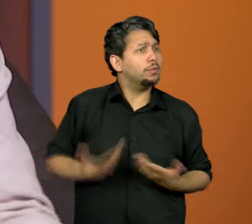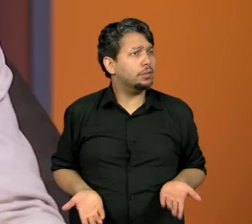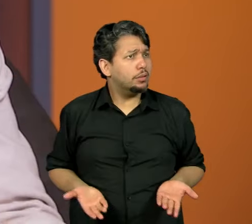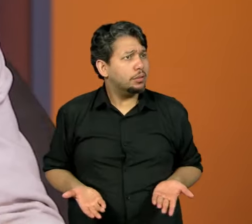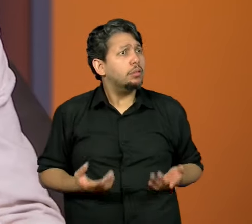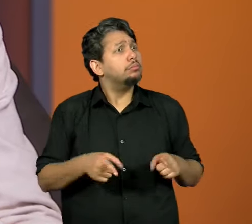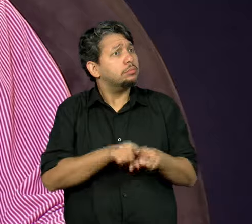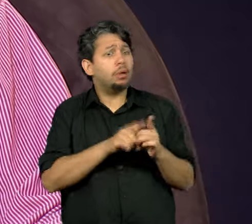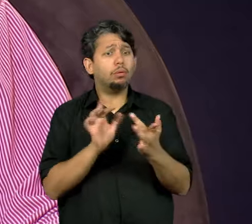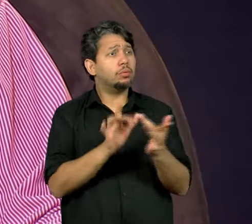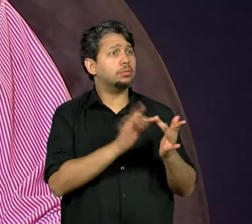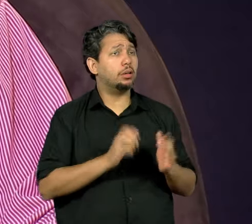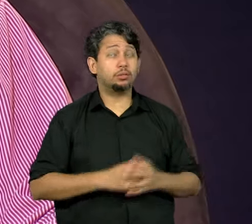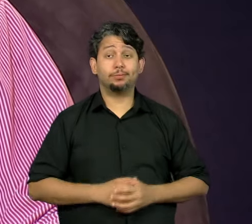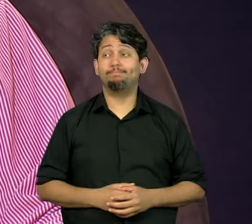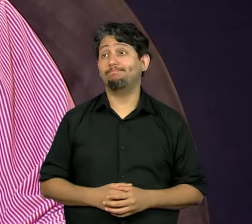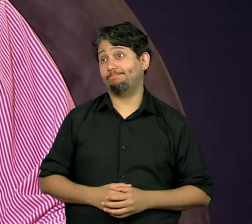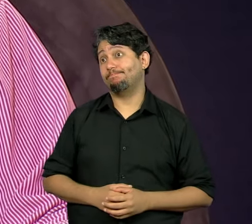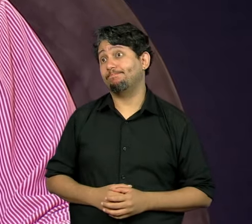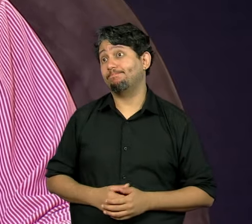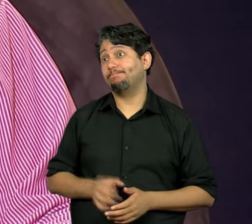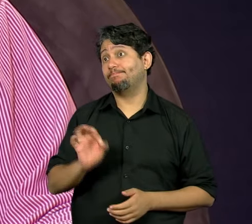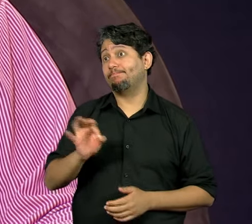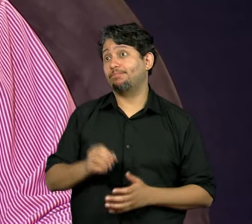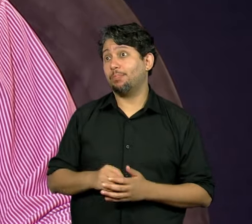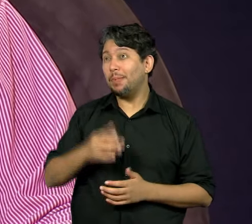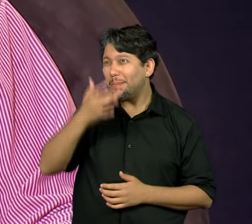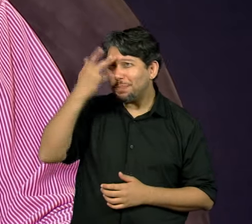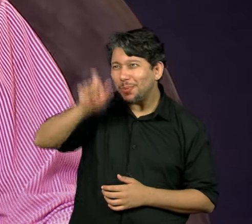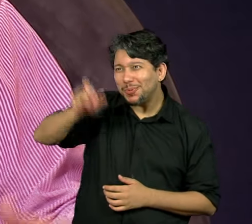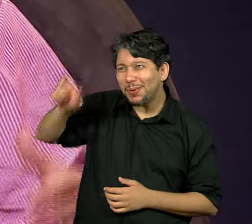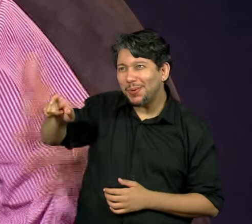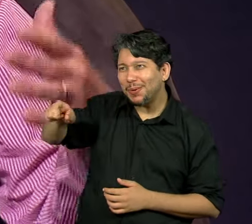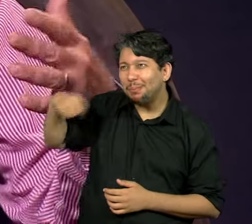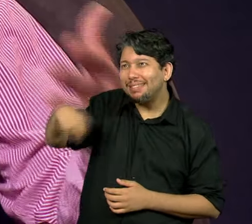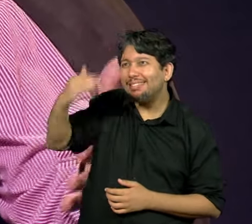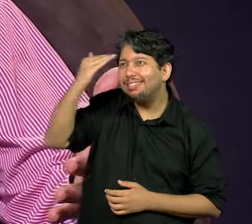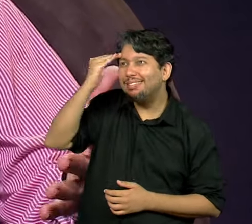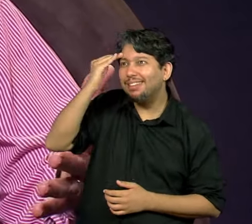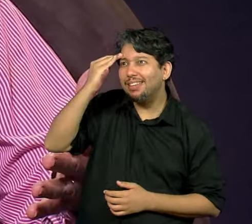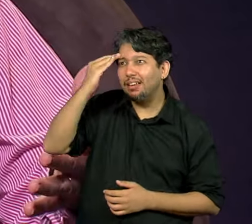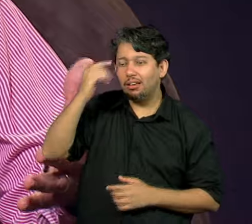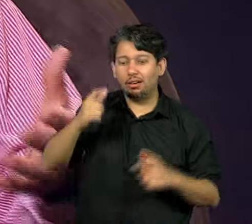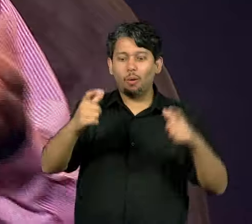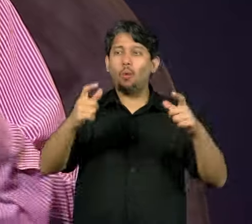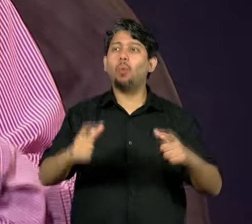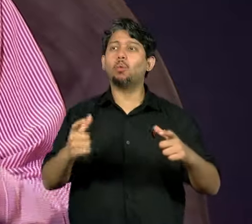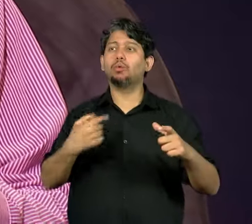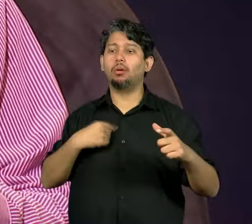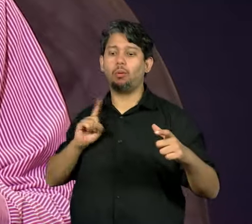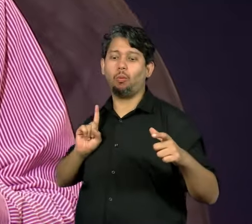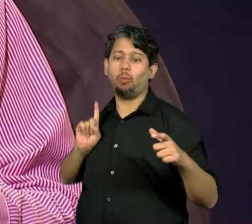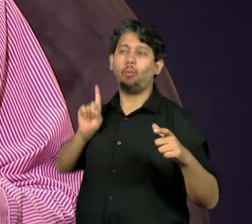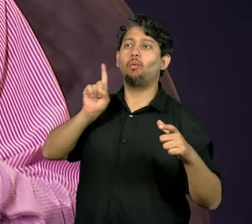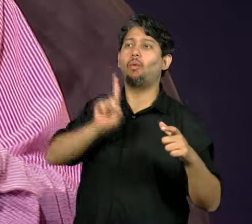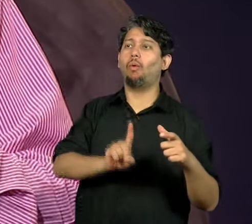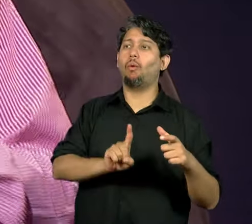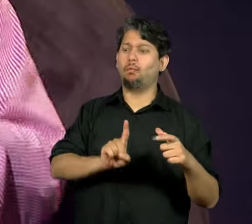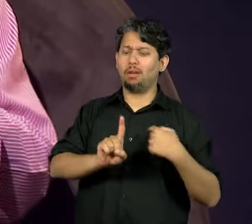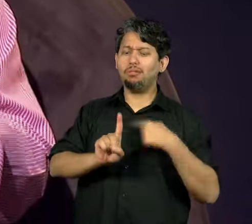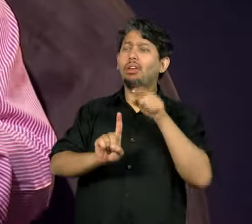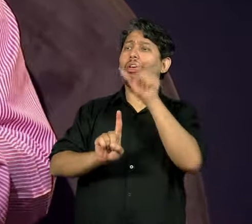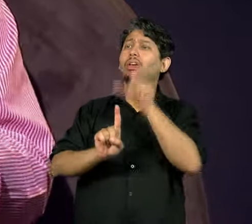os seus julgamentos, não é isso? As pessoas precisam entender bastante onde elas se situam, de onde elas vêm,